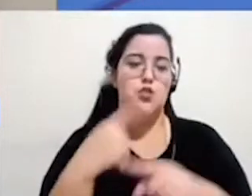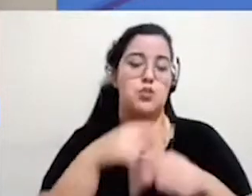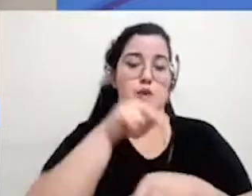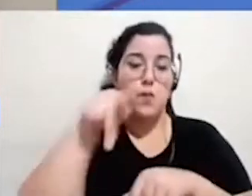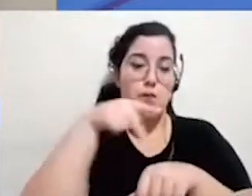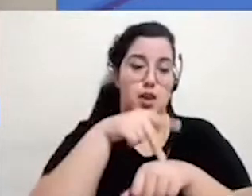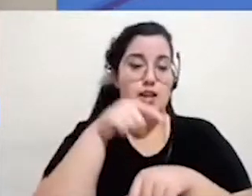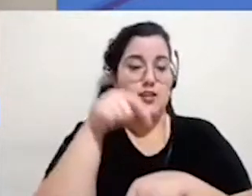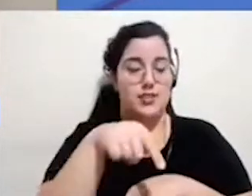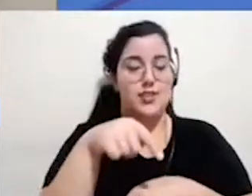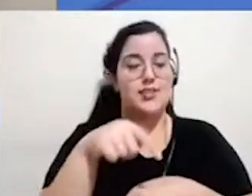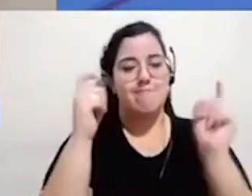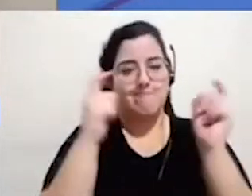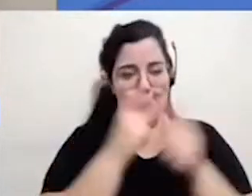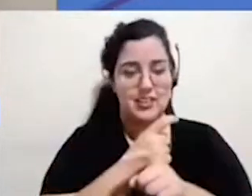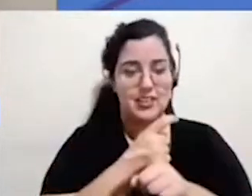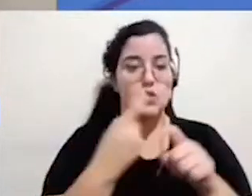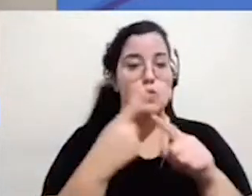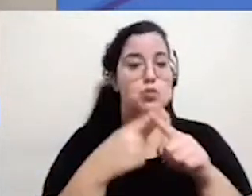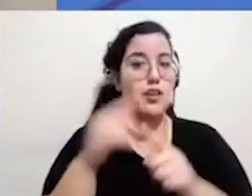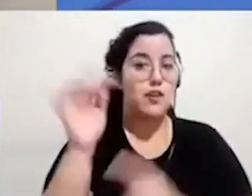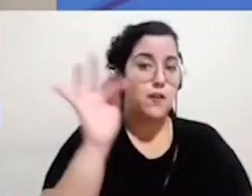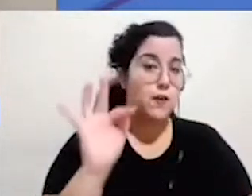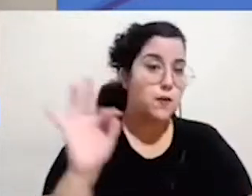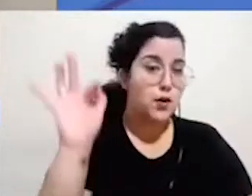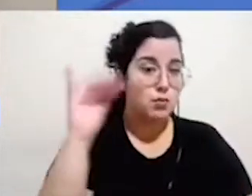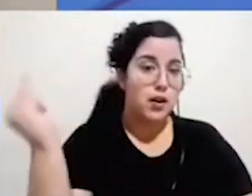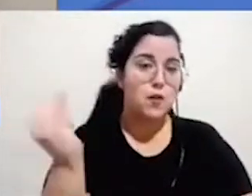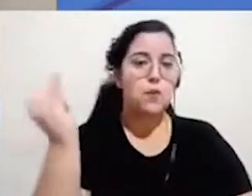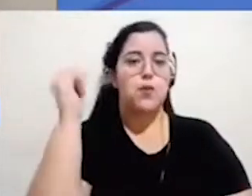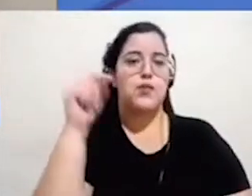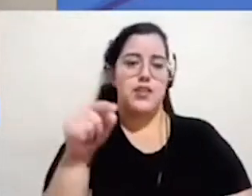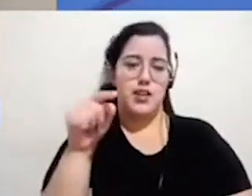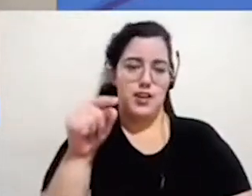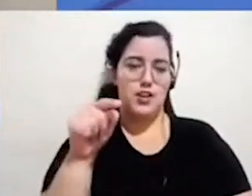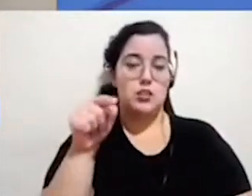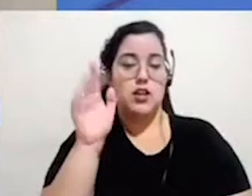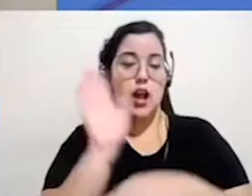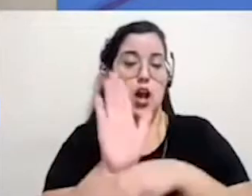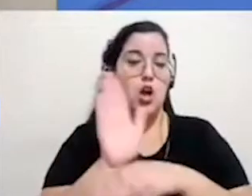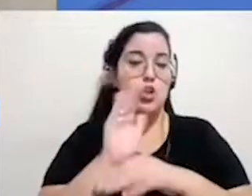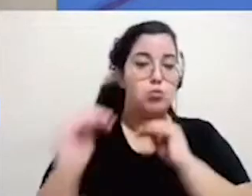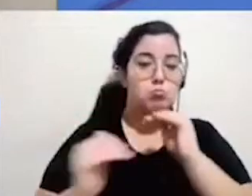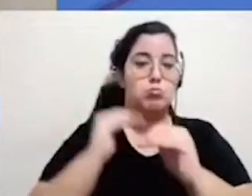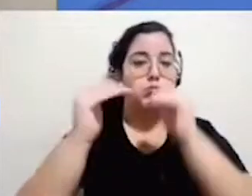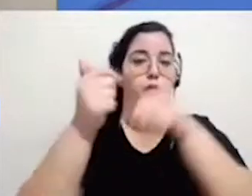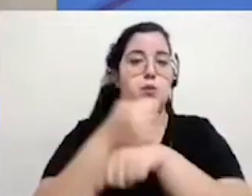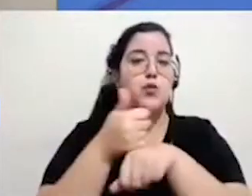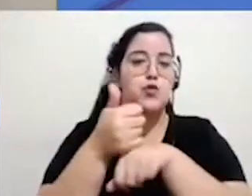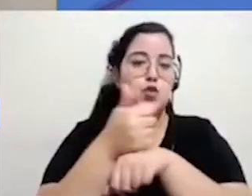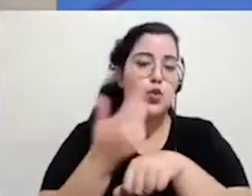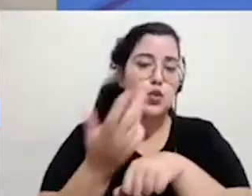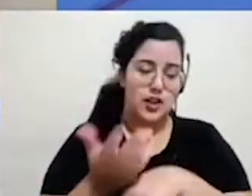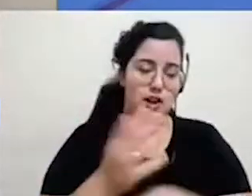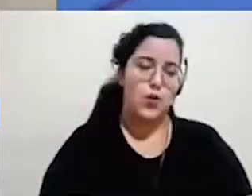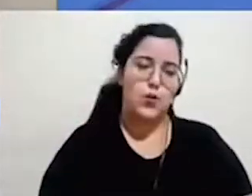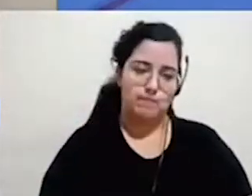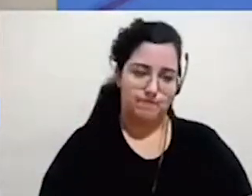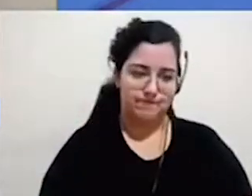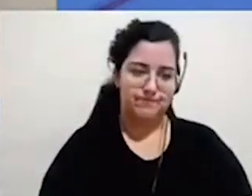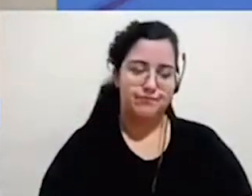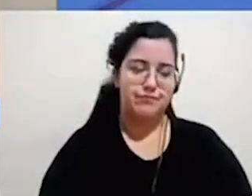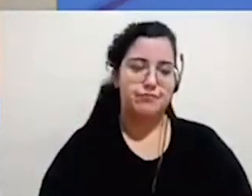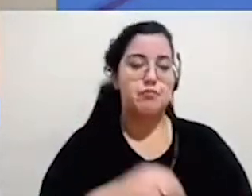que estabelece a universidade como a grande via de formação profissional.